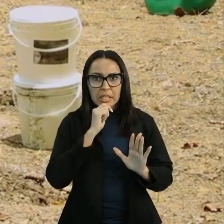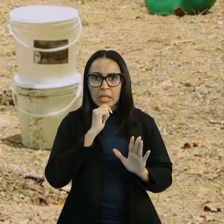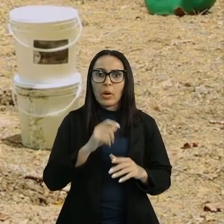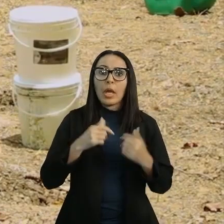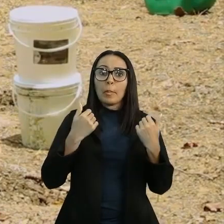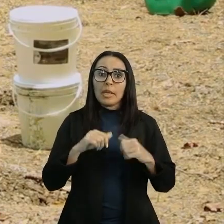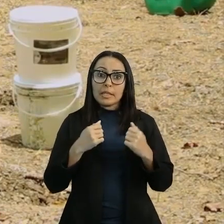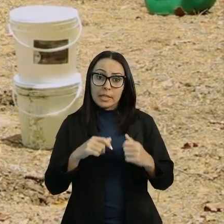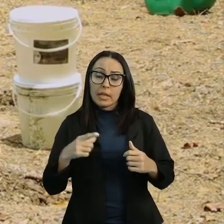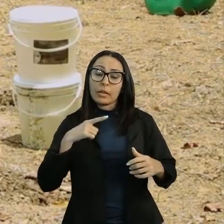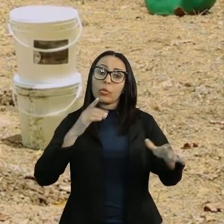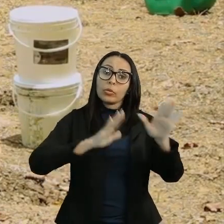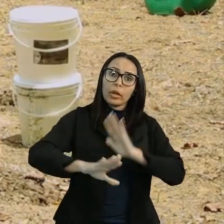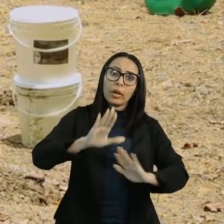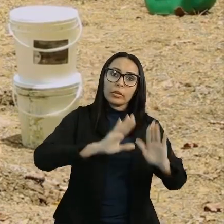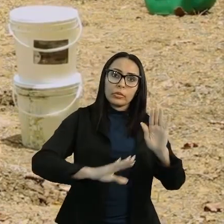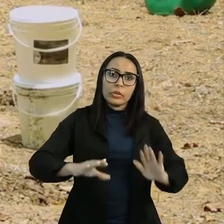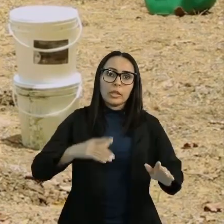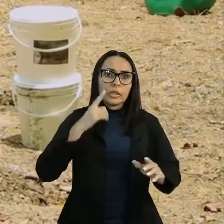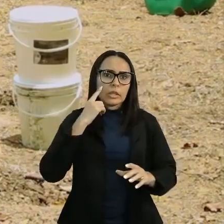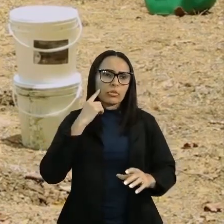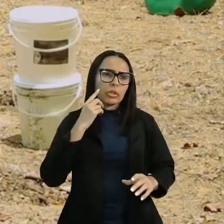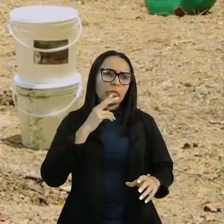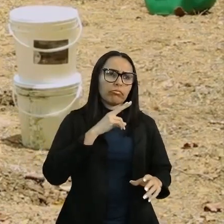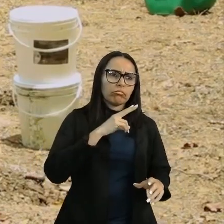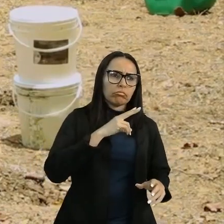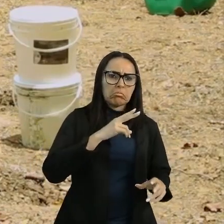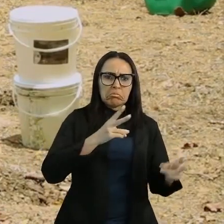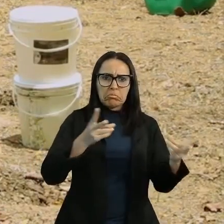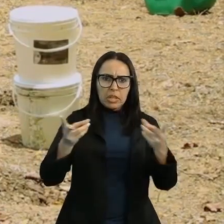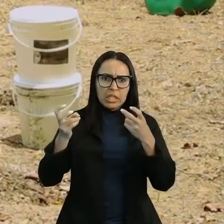contras, para que também não haja